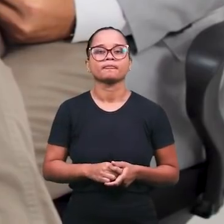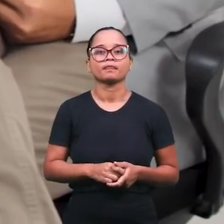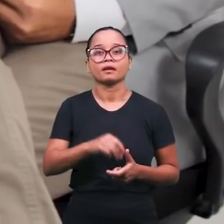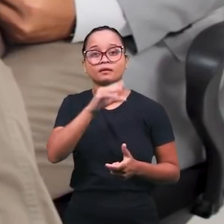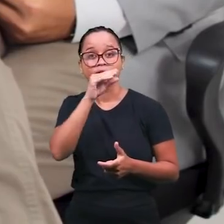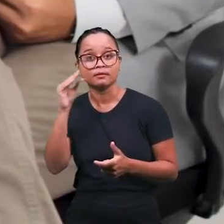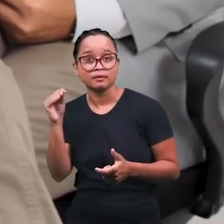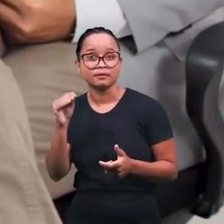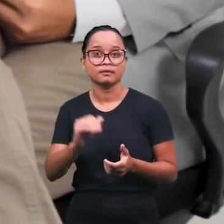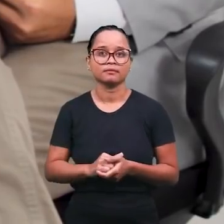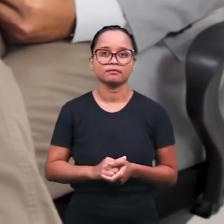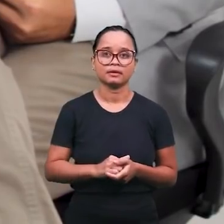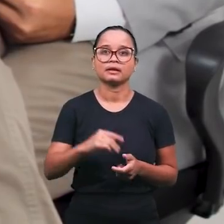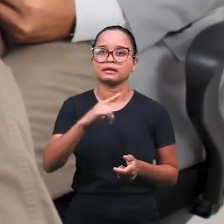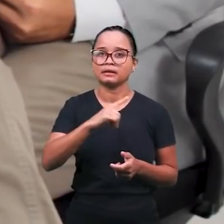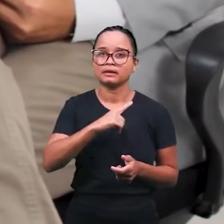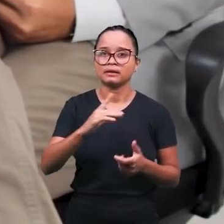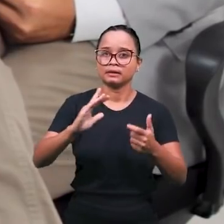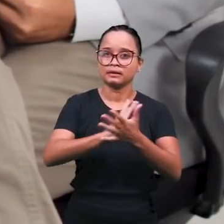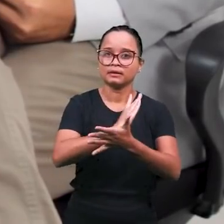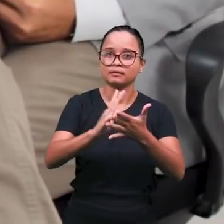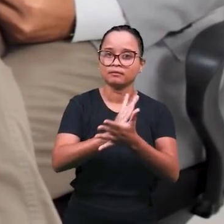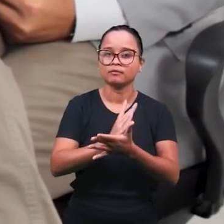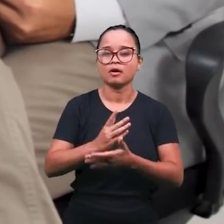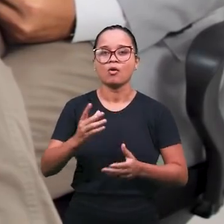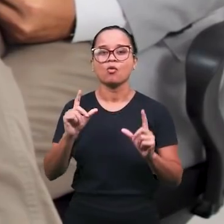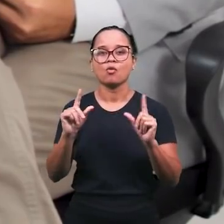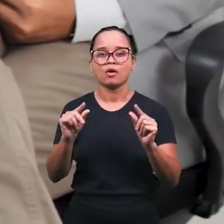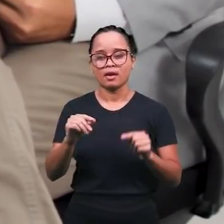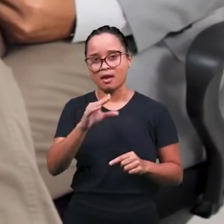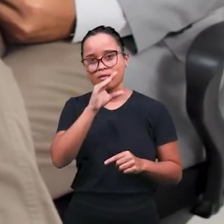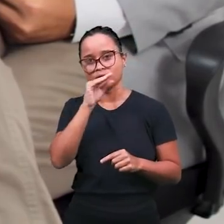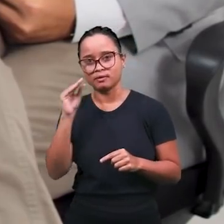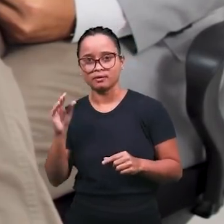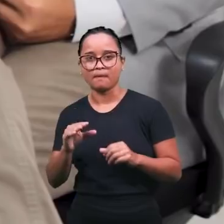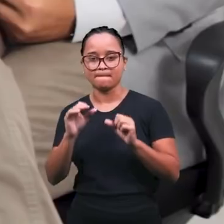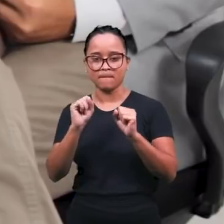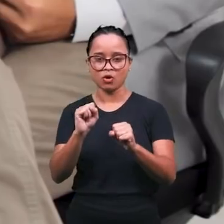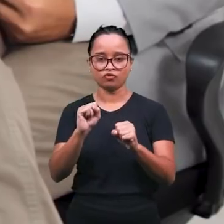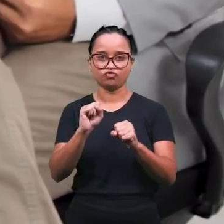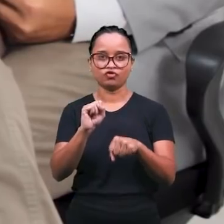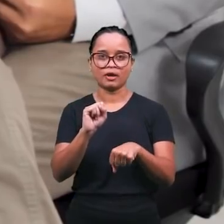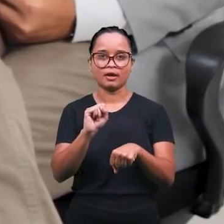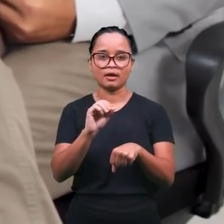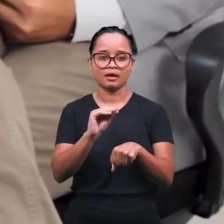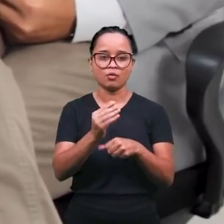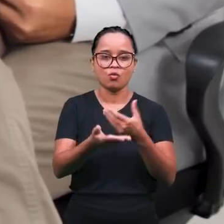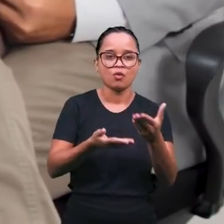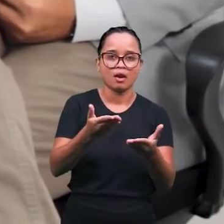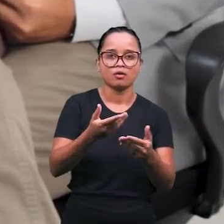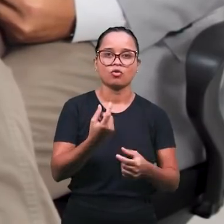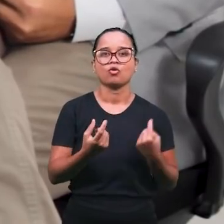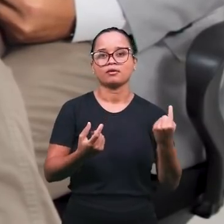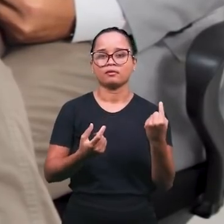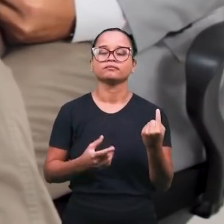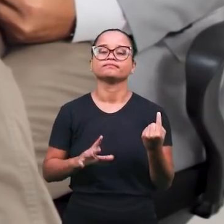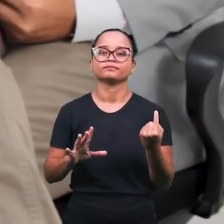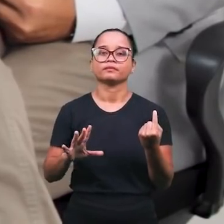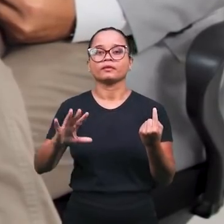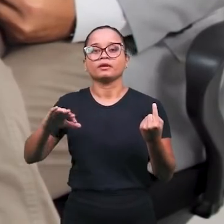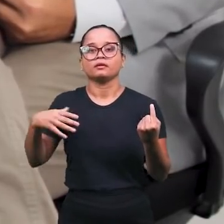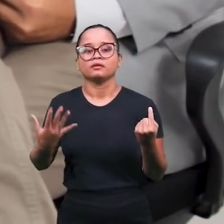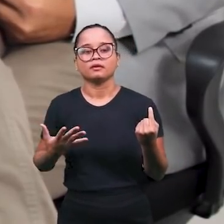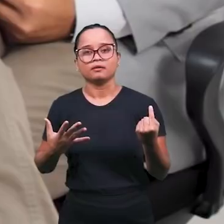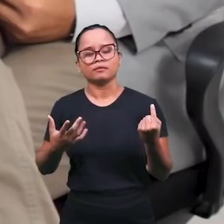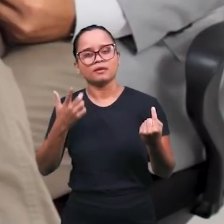na adolescência, há uma tendência de achar que o adolescente ele já pode se cuidar. E aí você passa